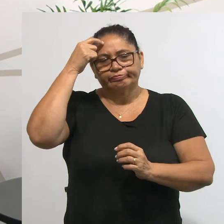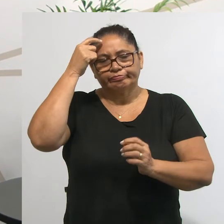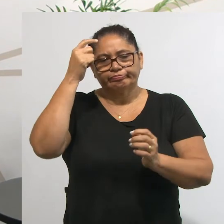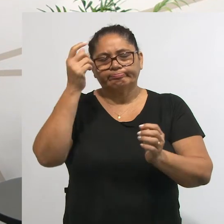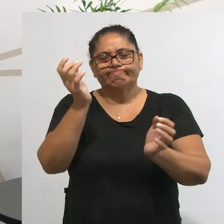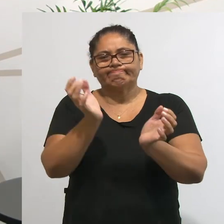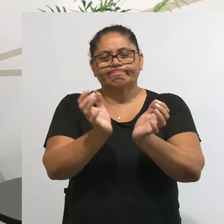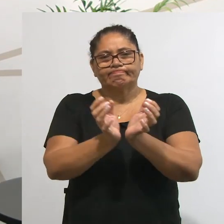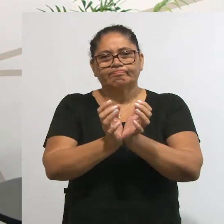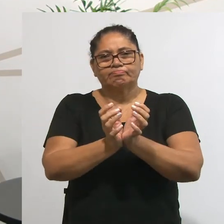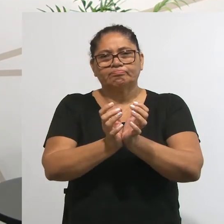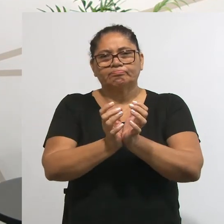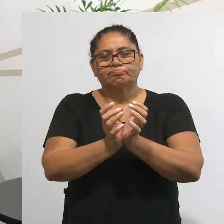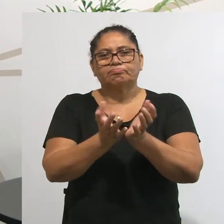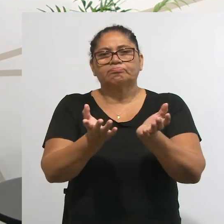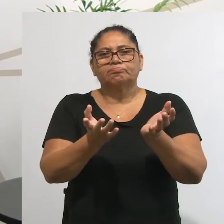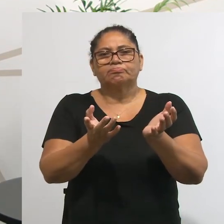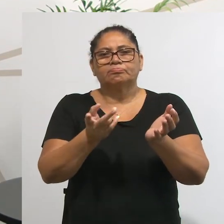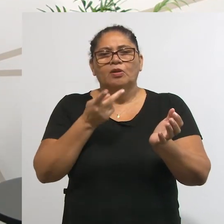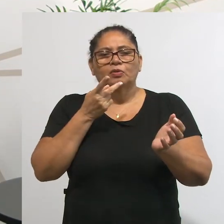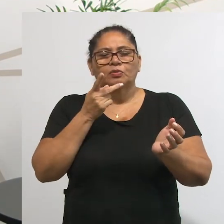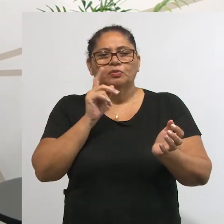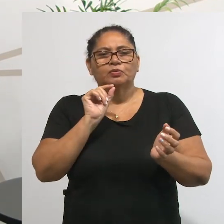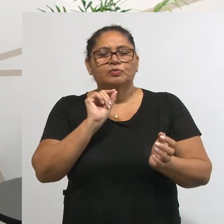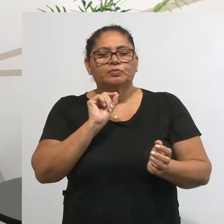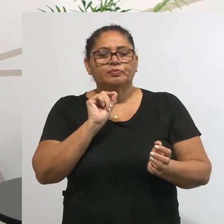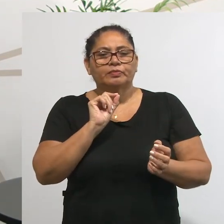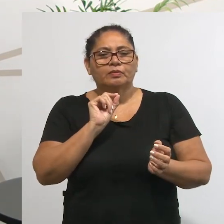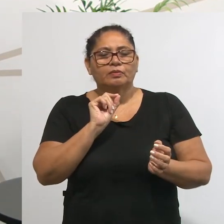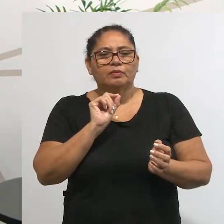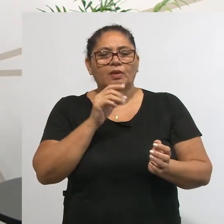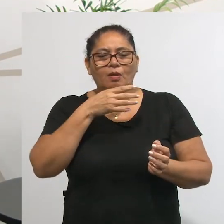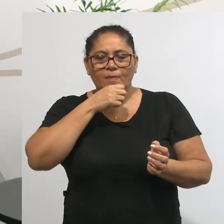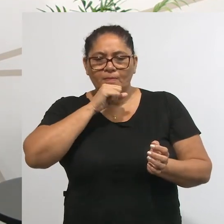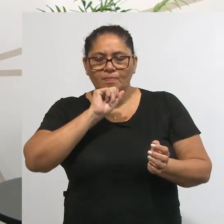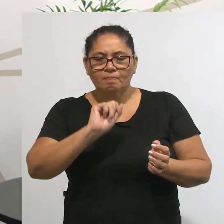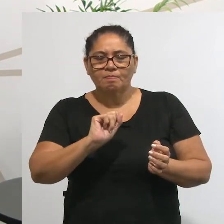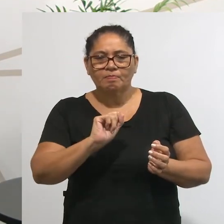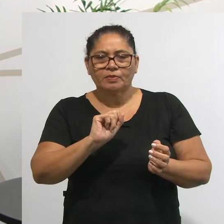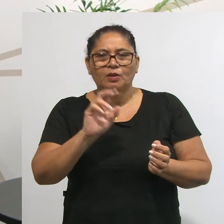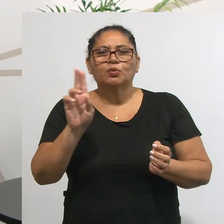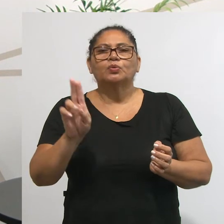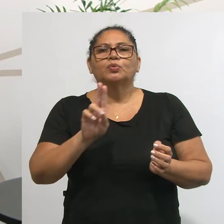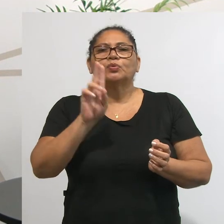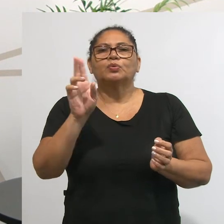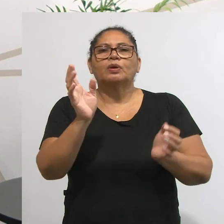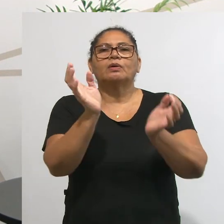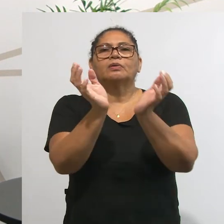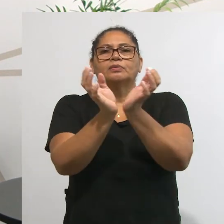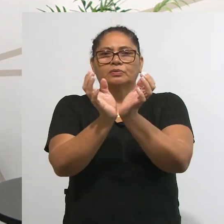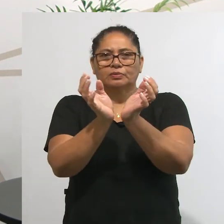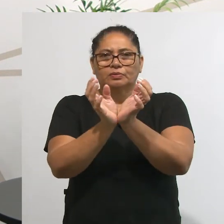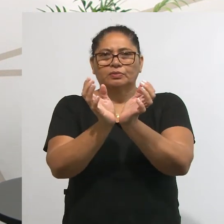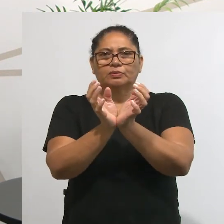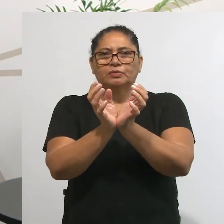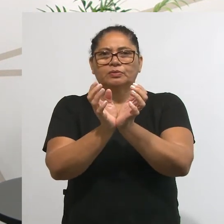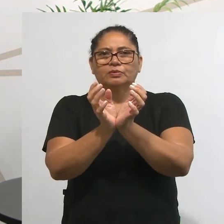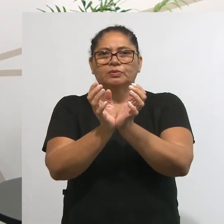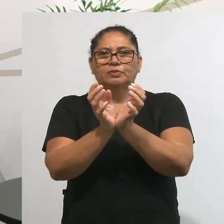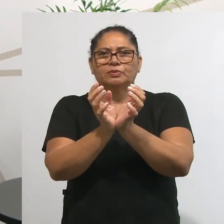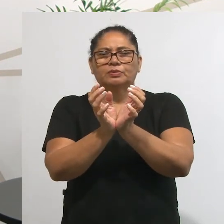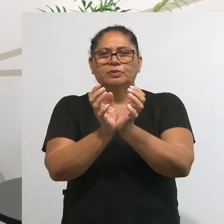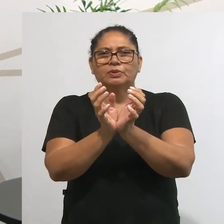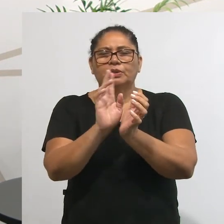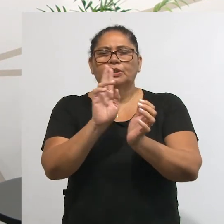de classe. Inclusive, eu queria só fazer um adendo aqui, que Paulo Freire ele não usa classe, ele